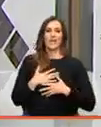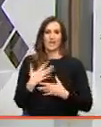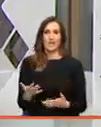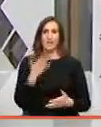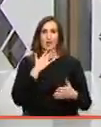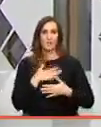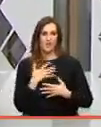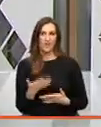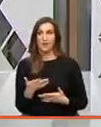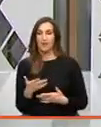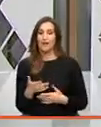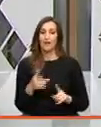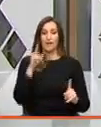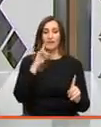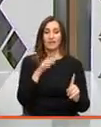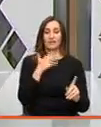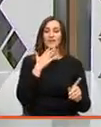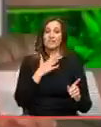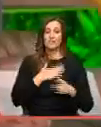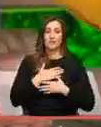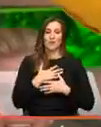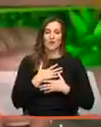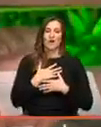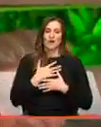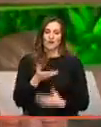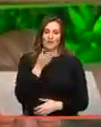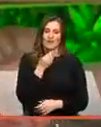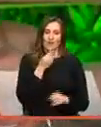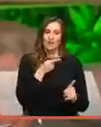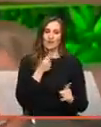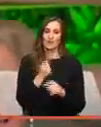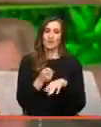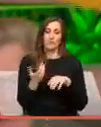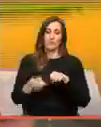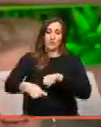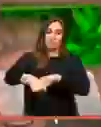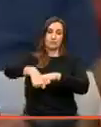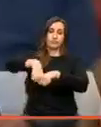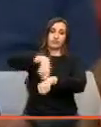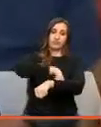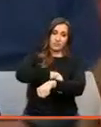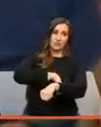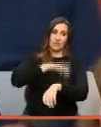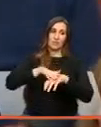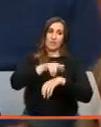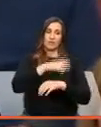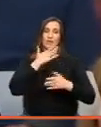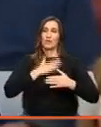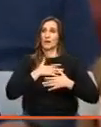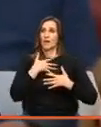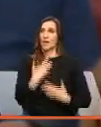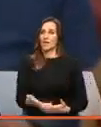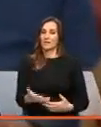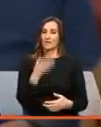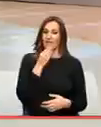esta mulher faz nos cabelos brancos por isso é que eu passei a cortar entre o